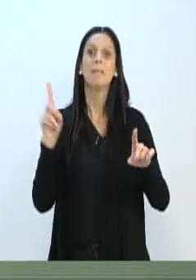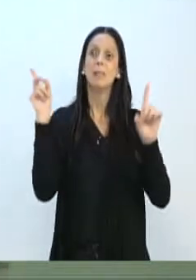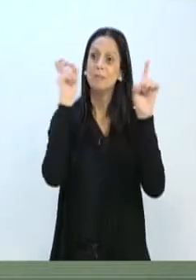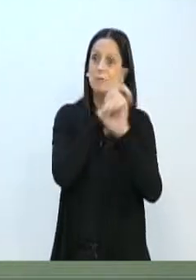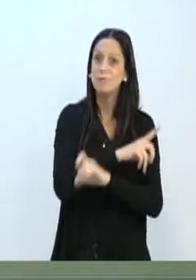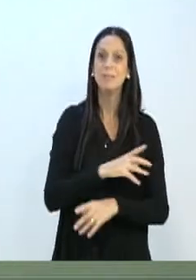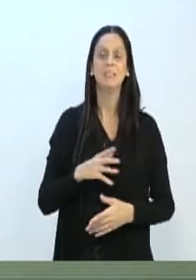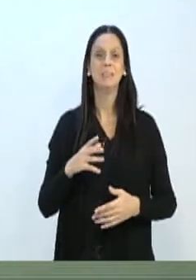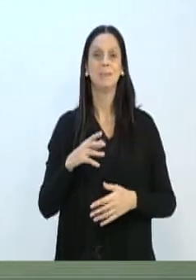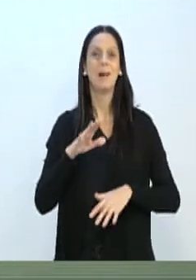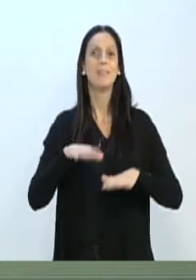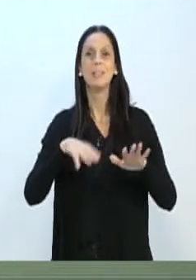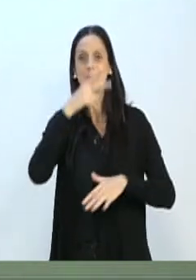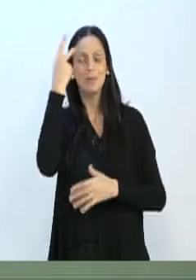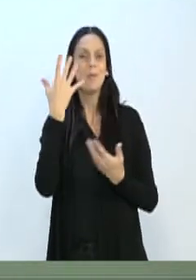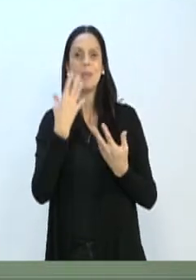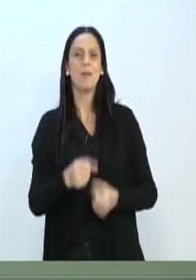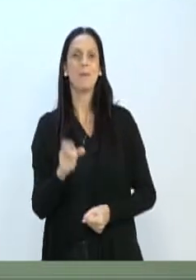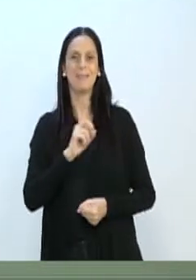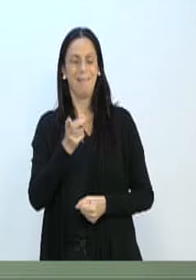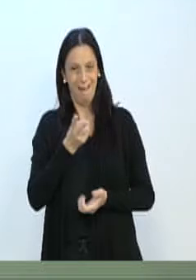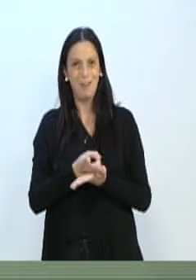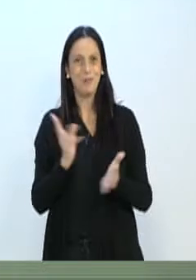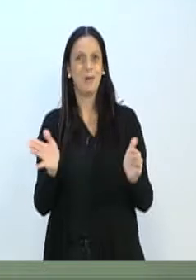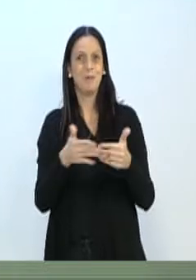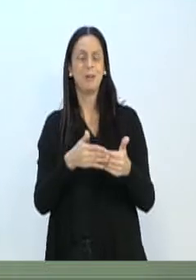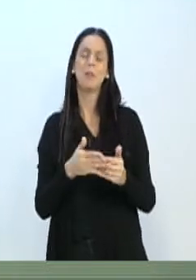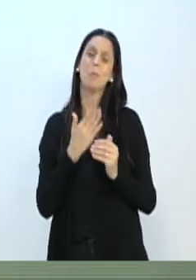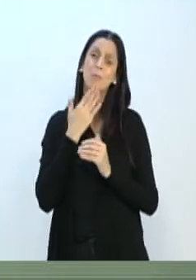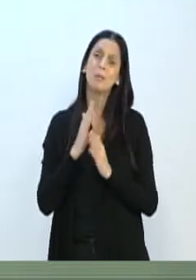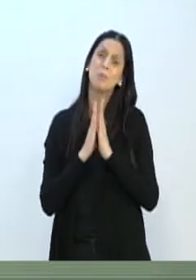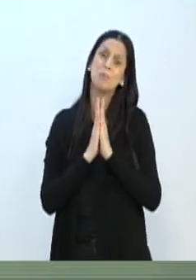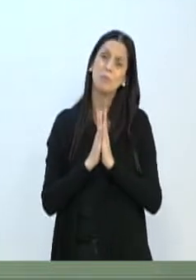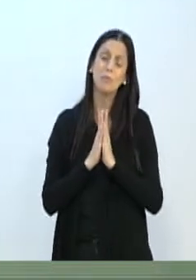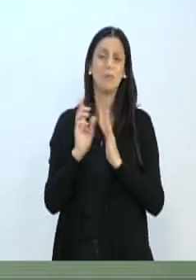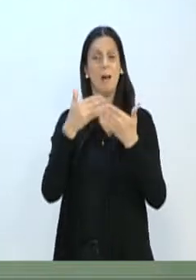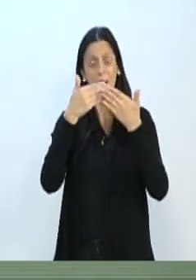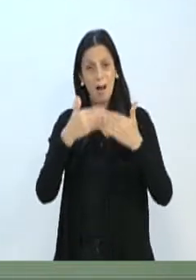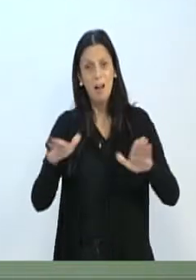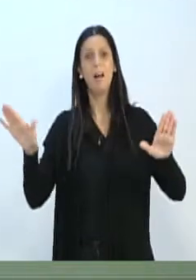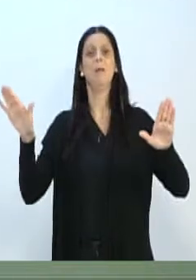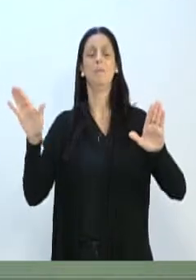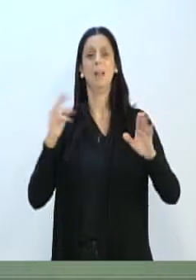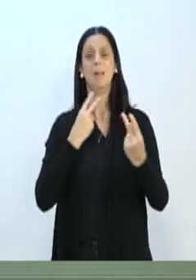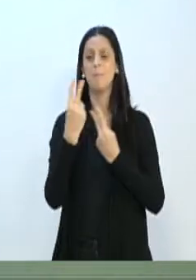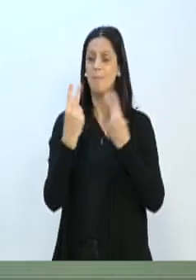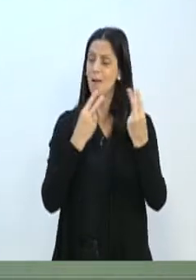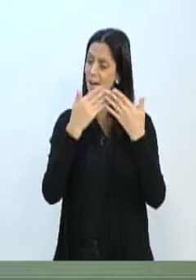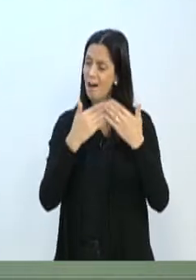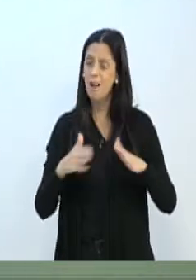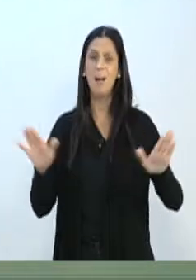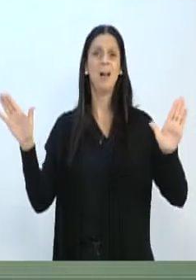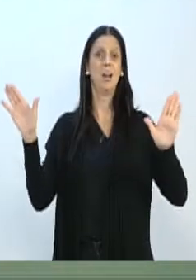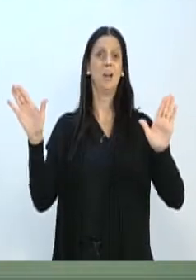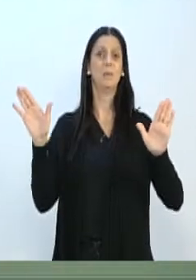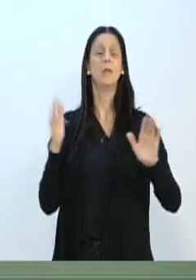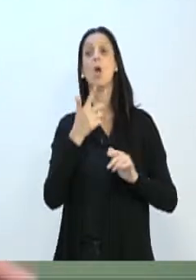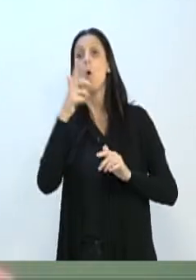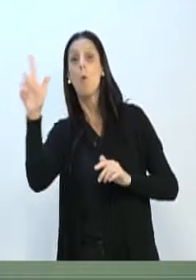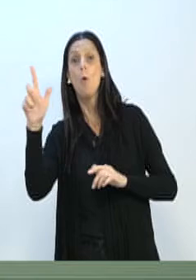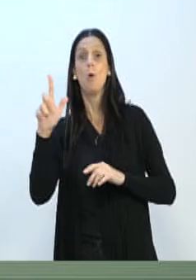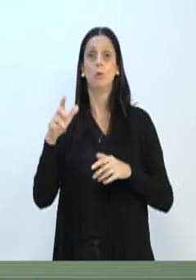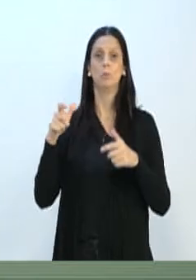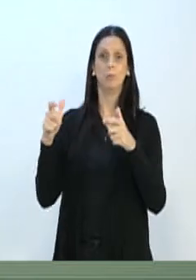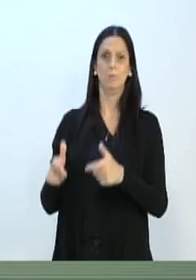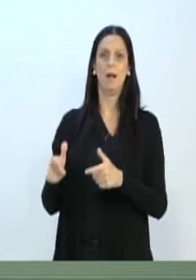Prejuízo todo mundo está tendo com essas rodovias fechadas. O apelo que eu faço a você, desobstrua as rodovias, protestem de outra forma em outros